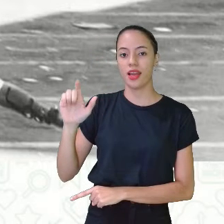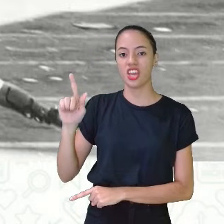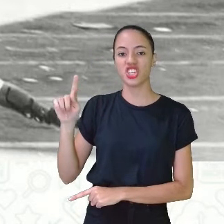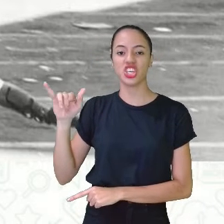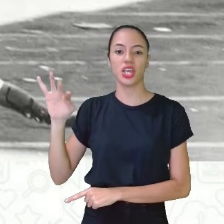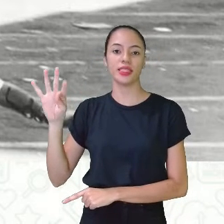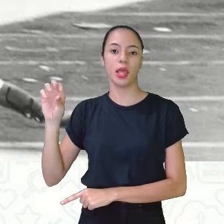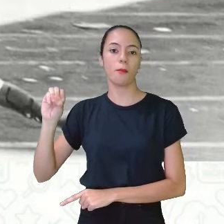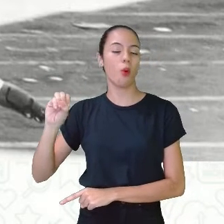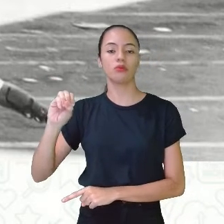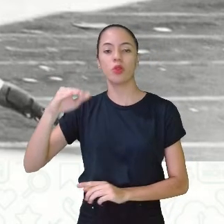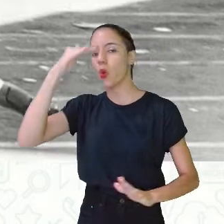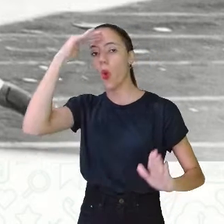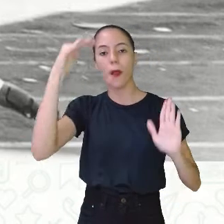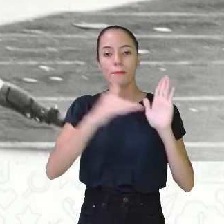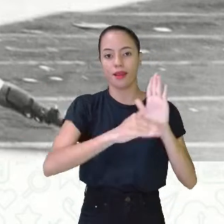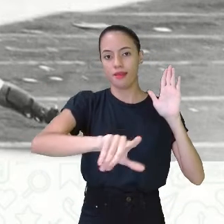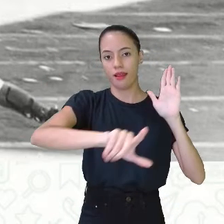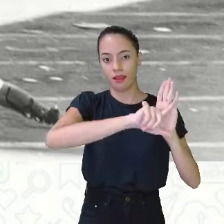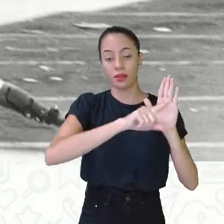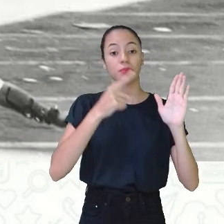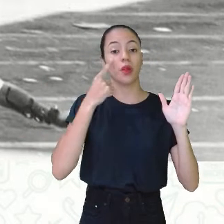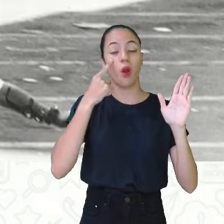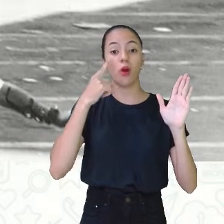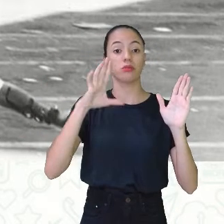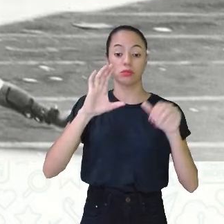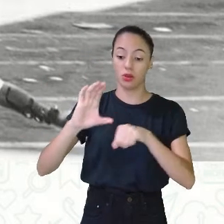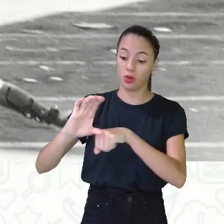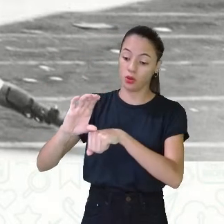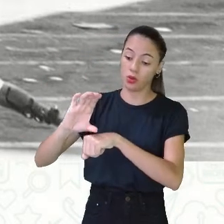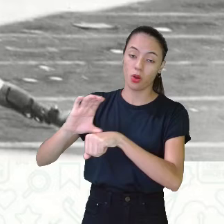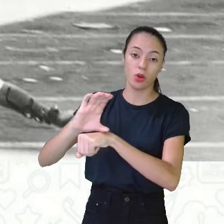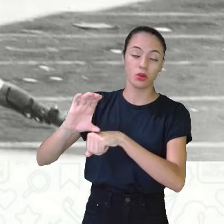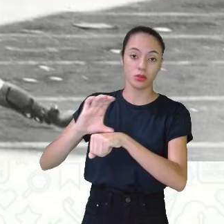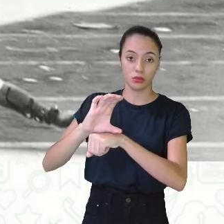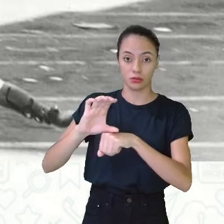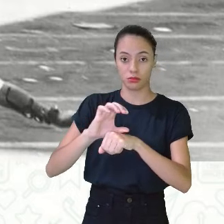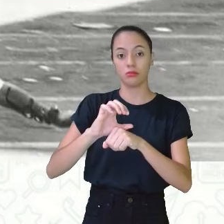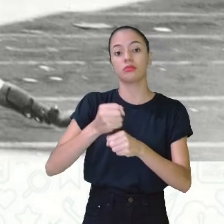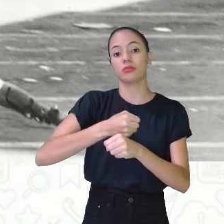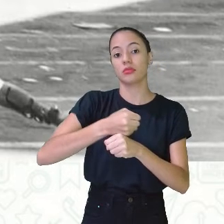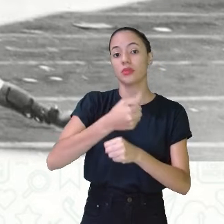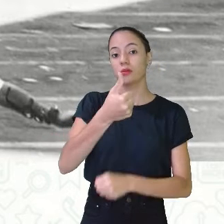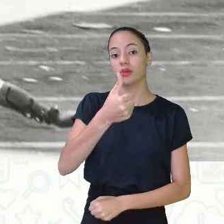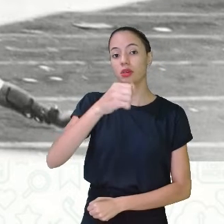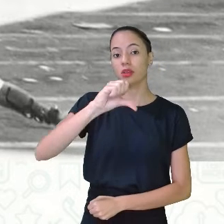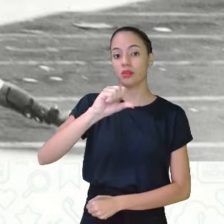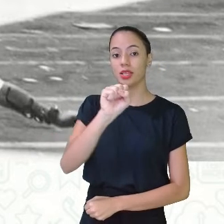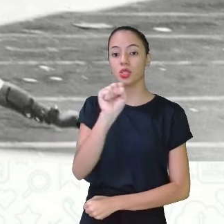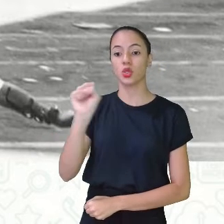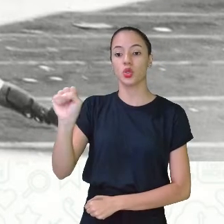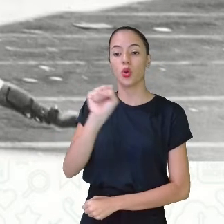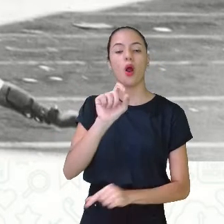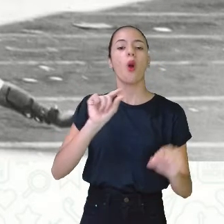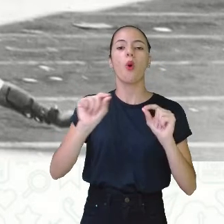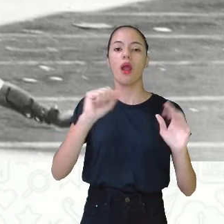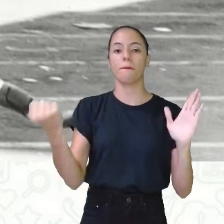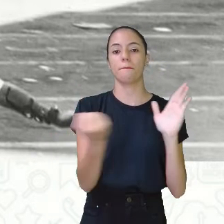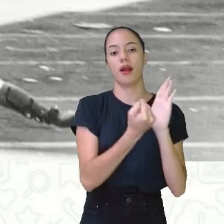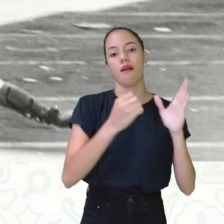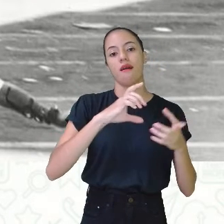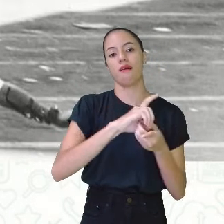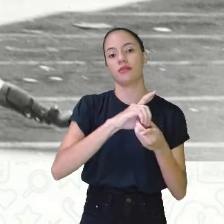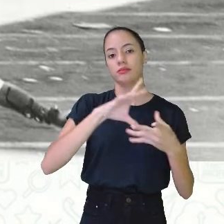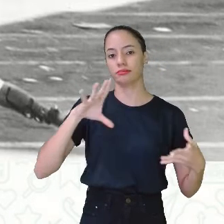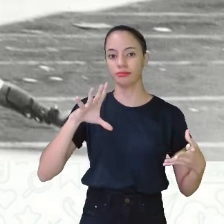Constituição é a marca, professor Gilson, né? A nossa Constituição aí de 1988 é a marca da democracia, né?